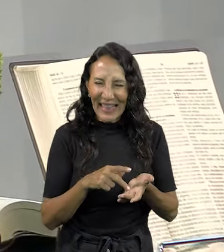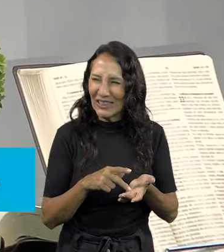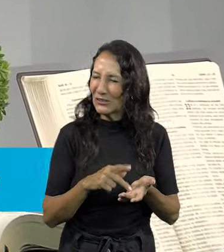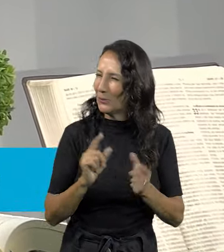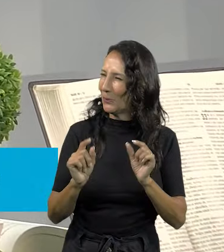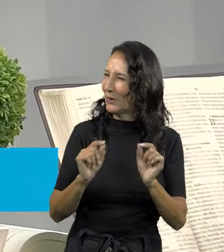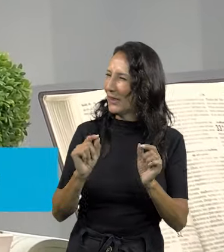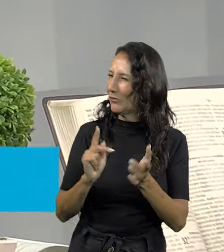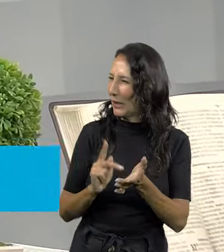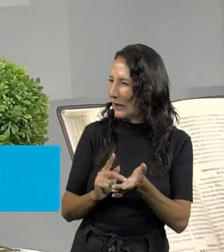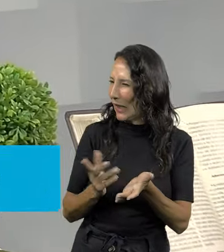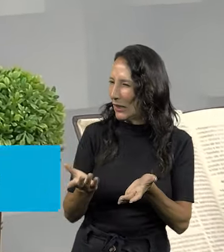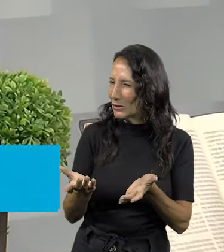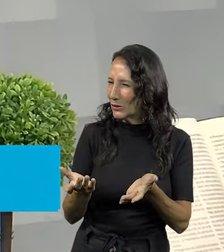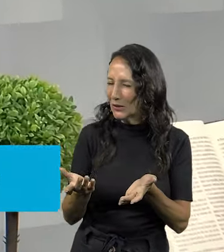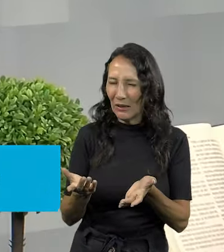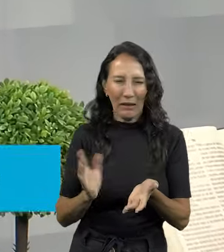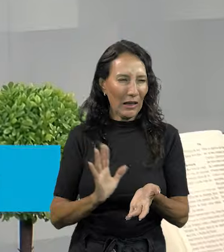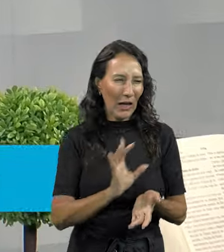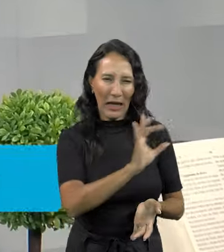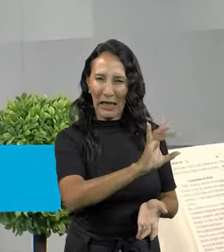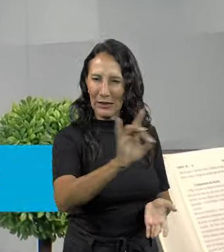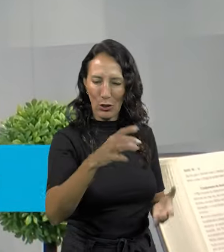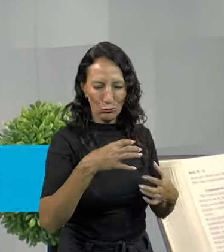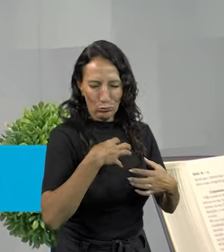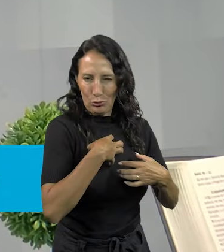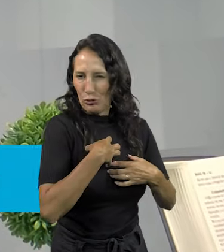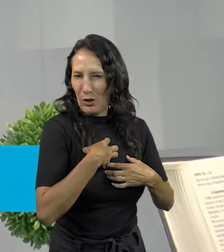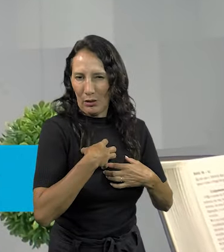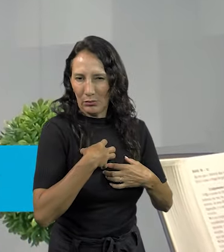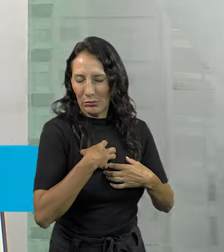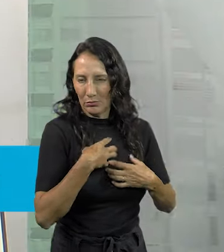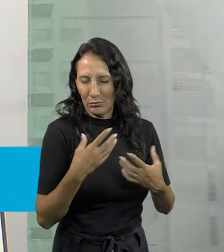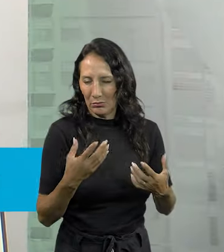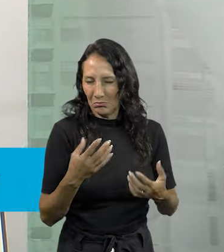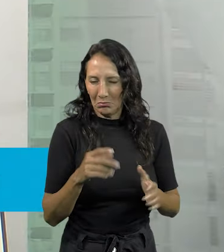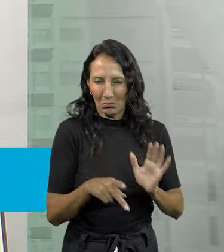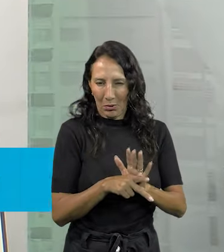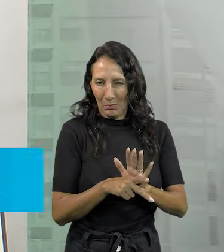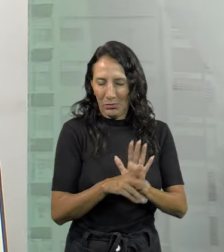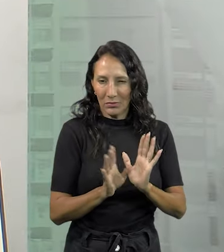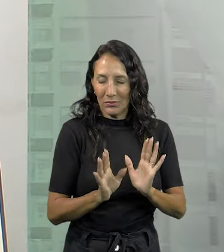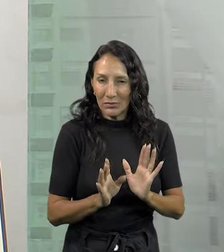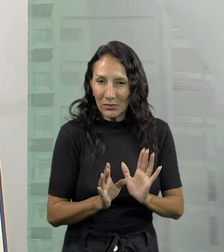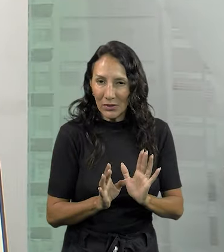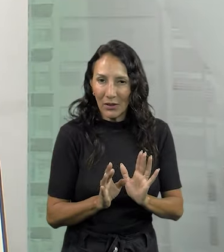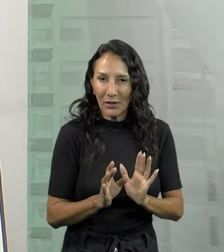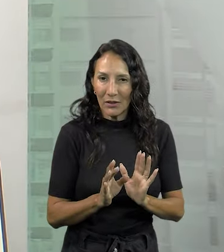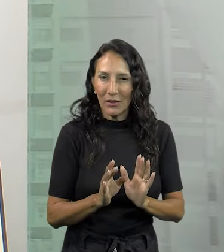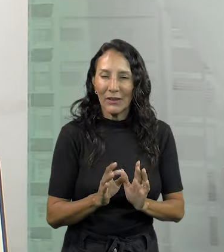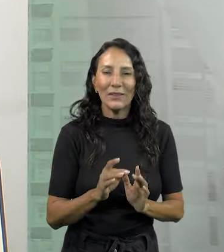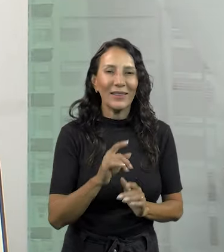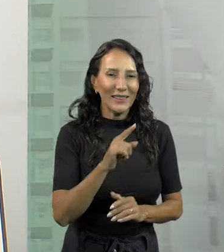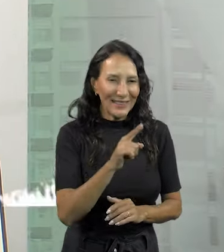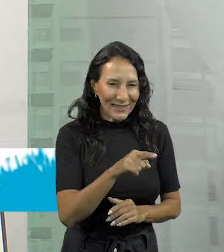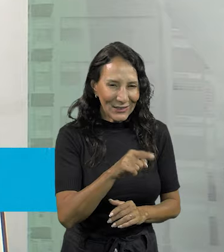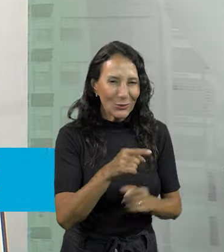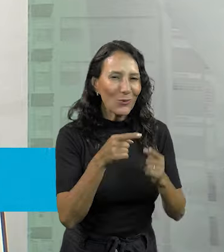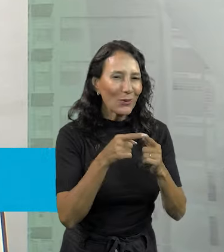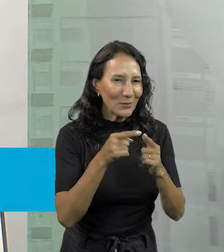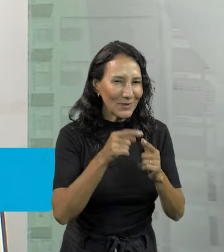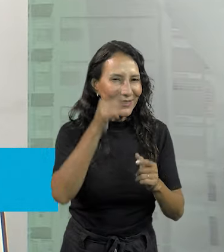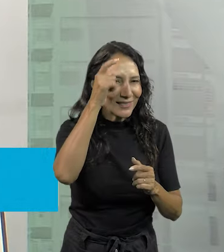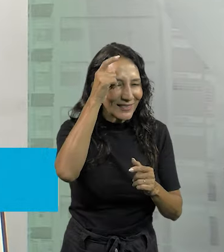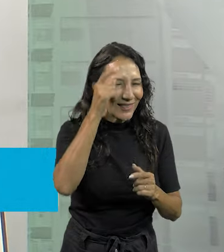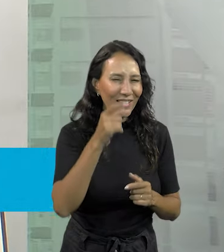verdade, que cada um faz à sua maneira. E eu não sei se você sabe, esse é um dos princípios fundamentais do satanismo.